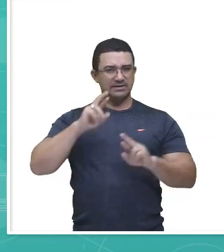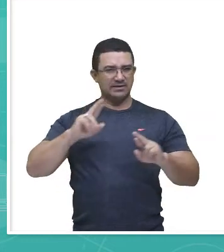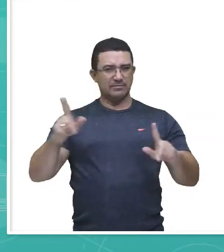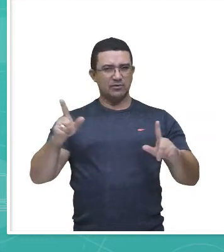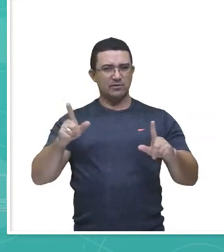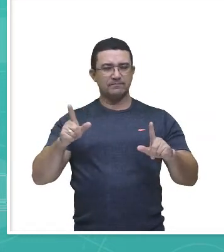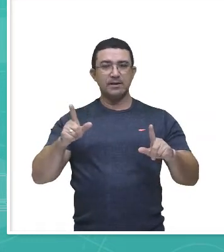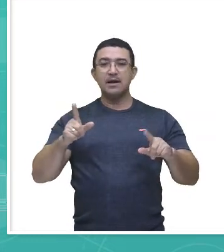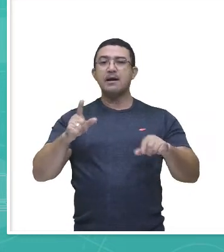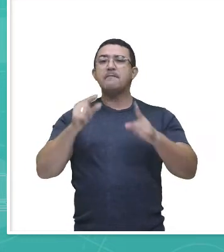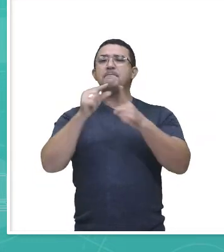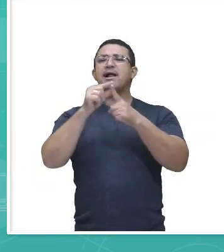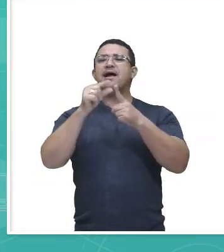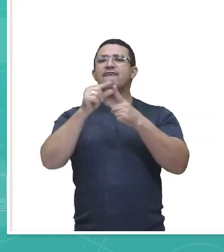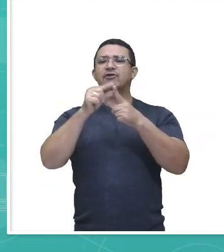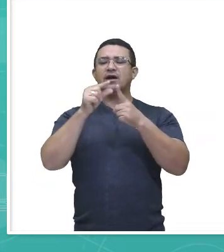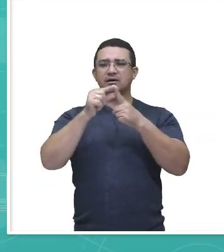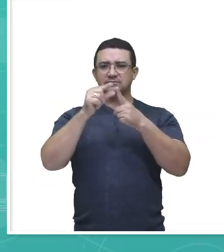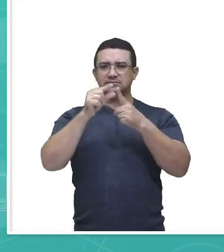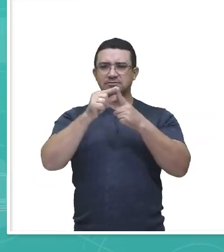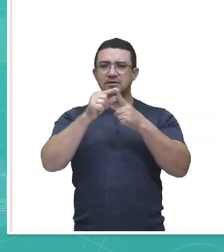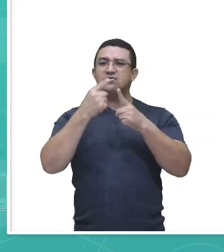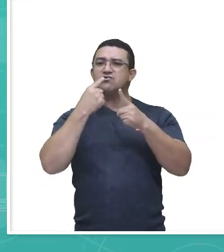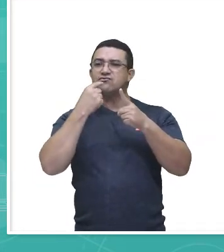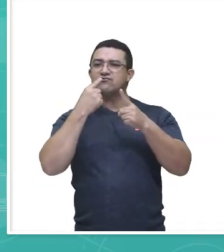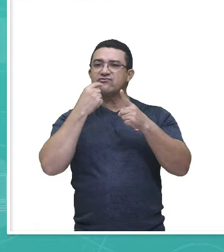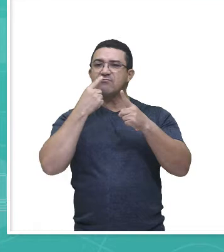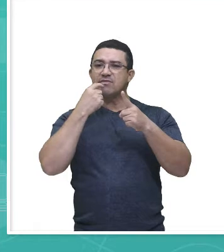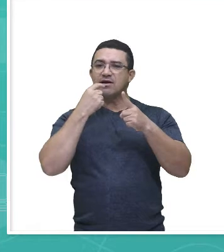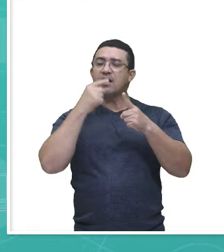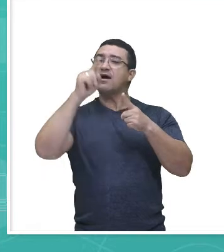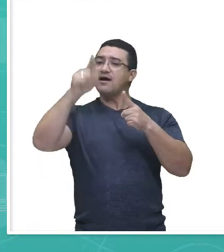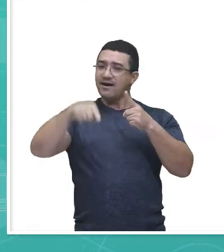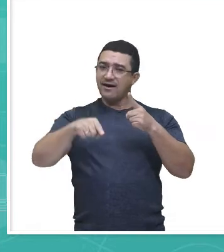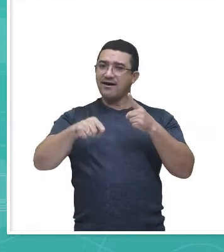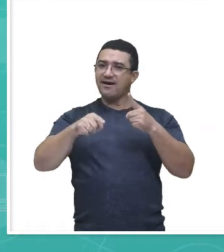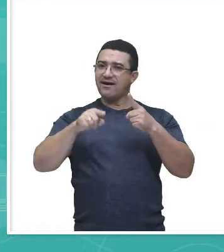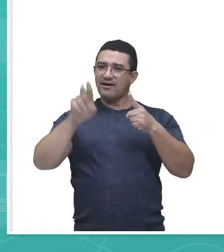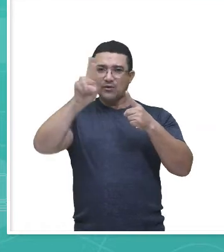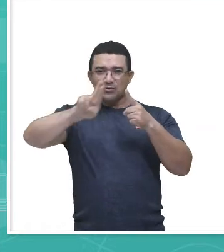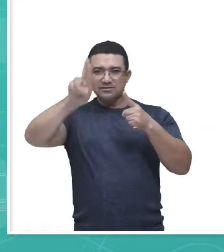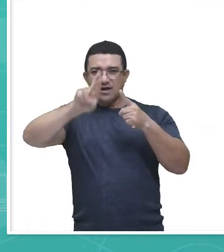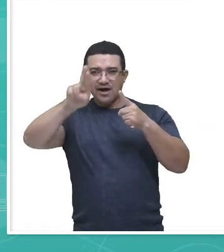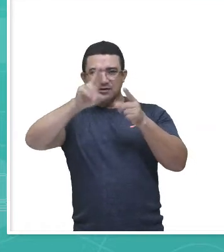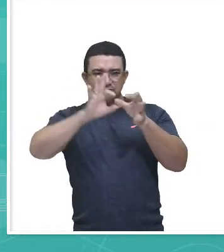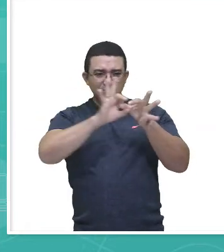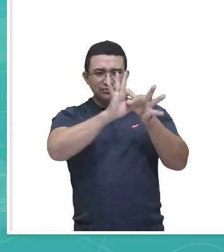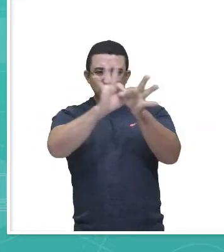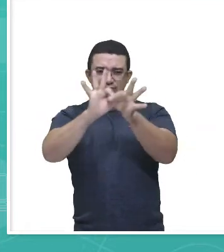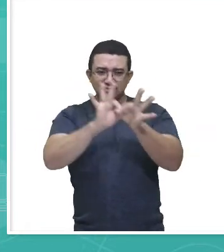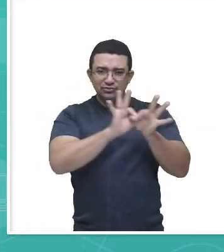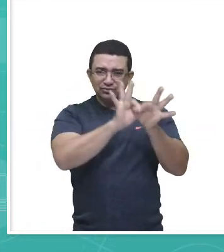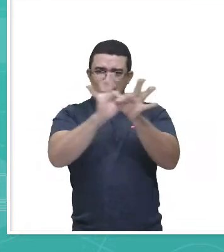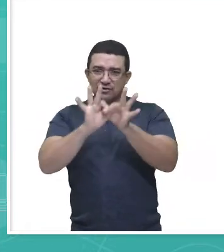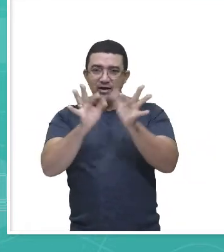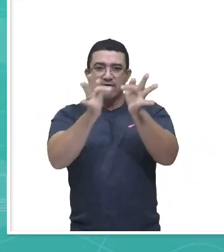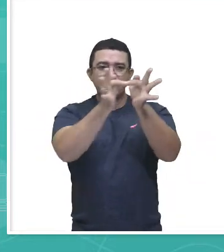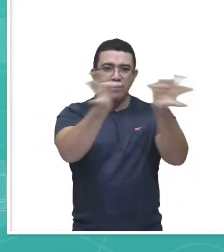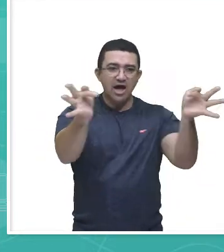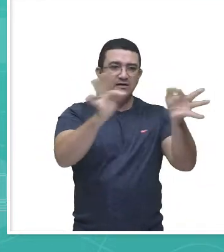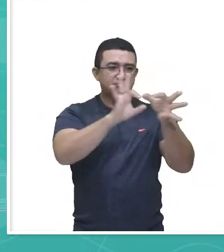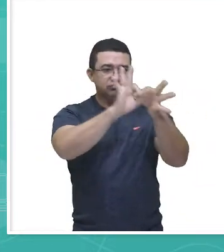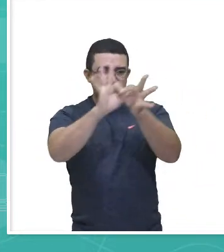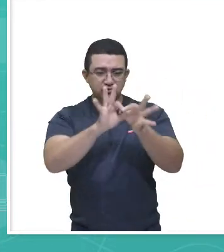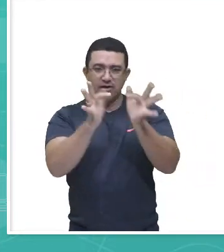estão em destaques, elas servem para ligar uma oração à outra. Mas não só